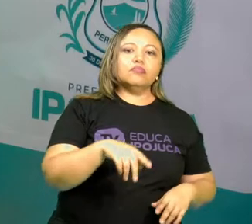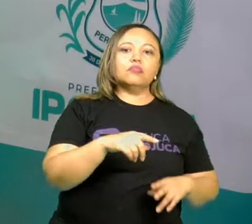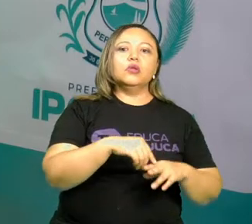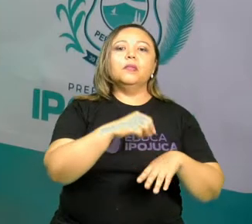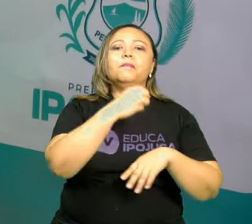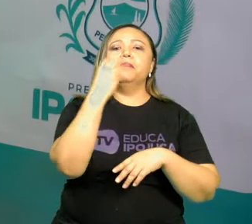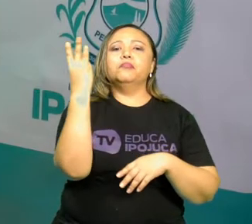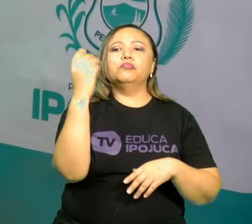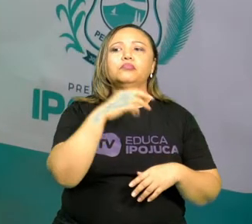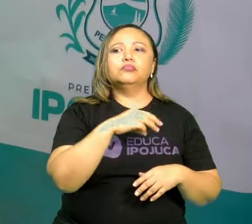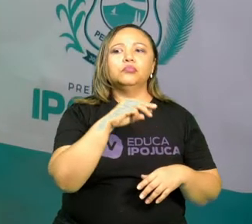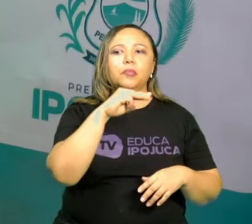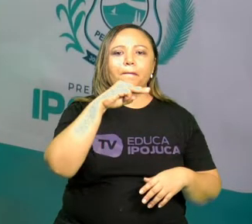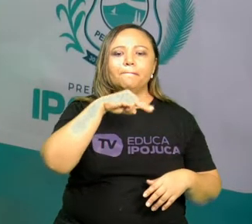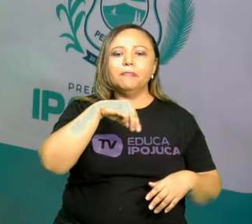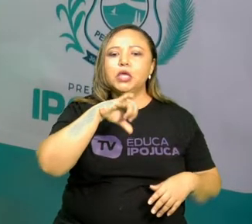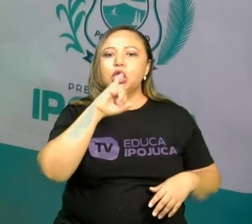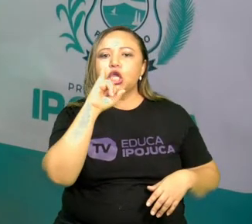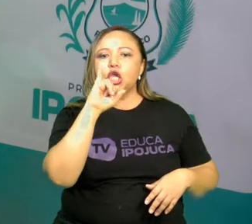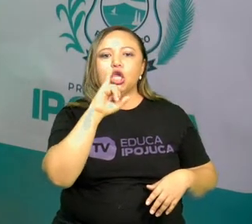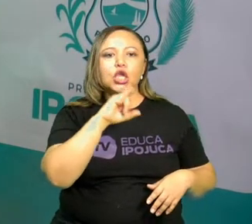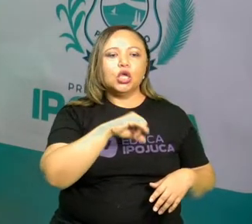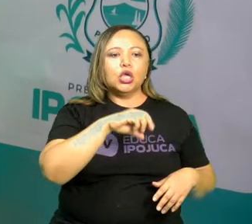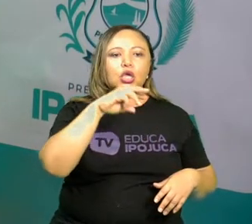por milhões de sacos de ar